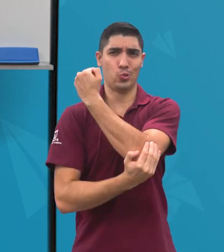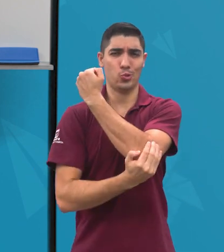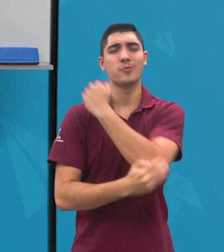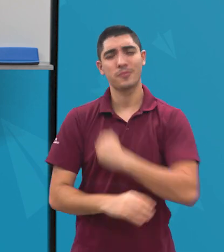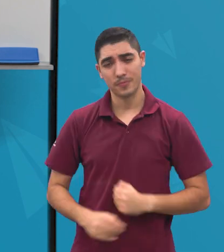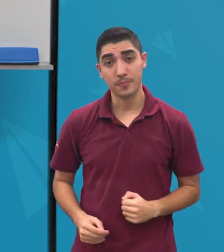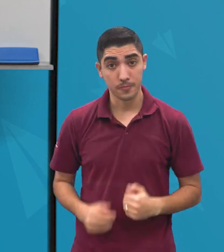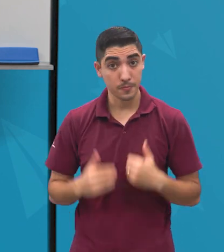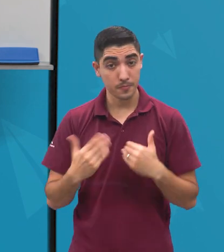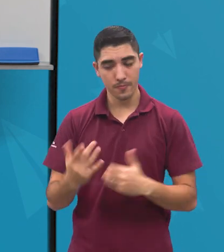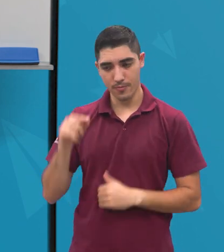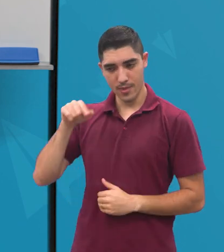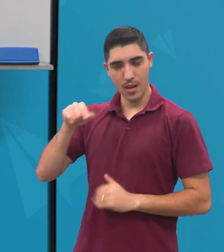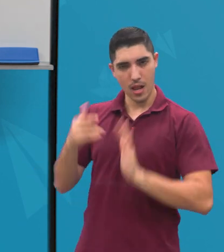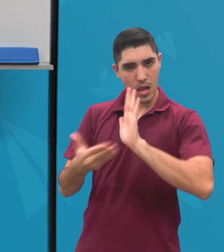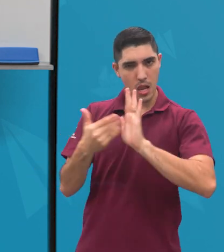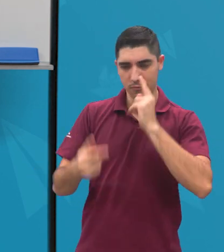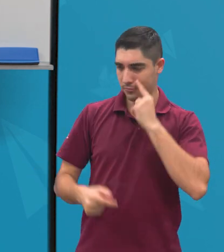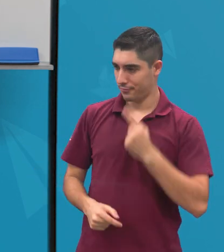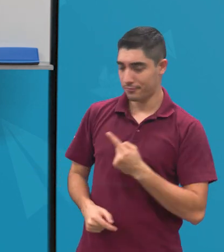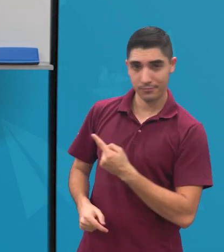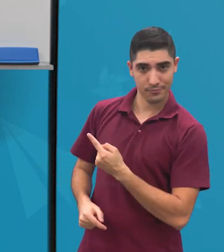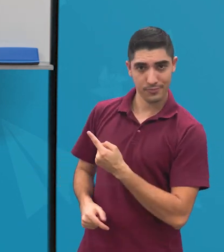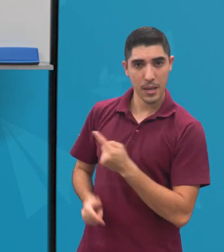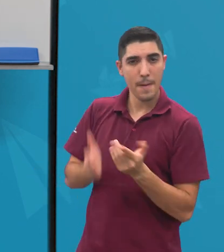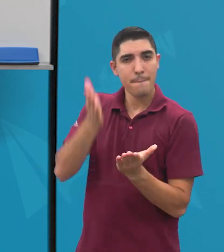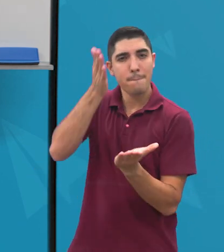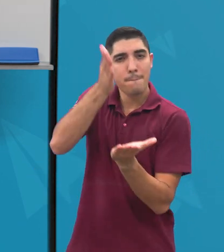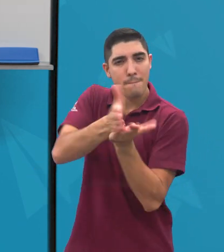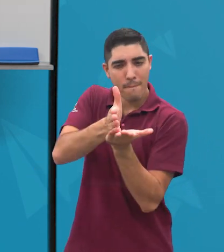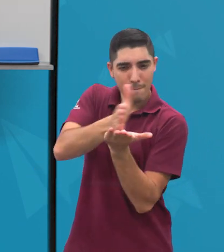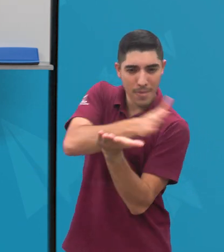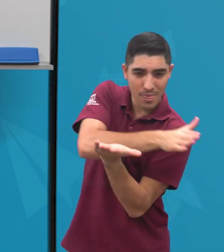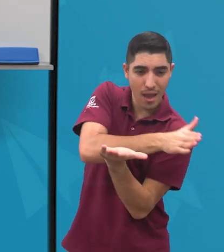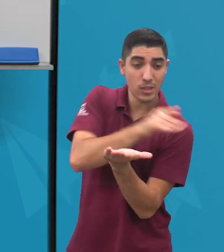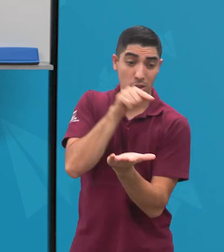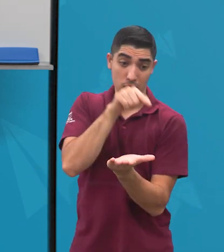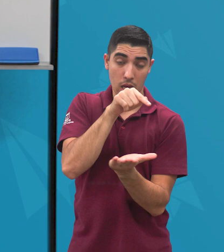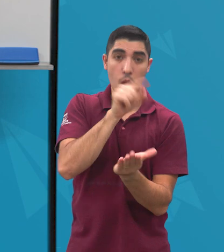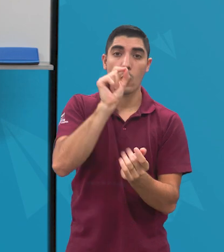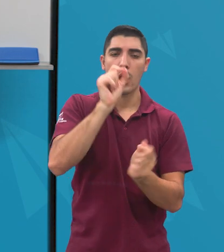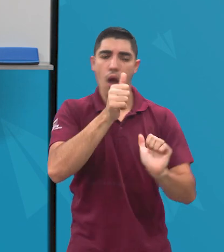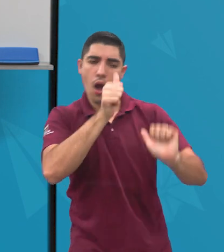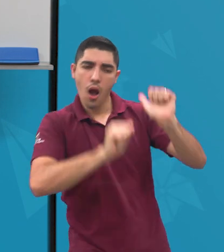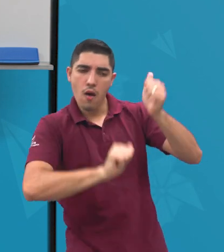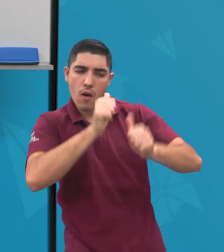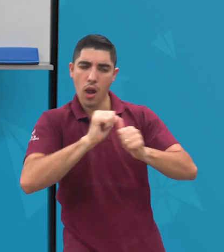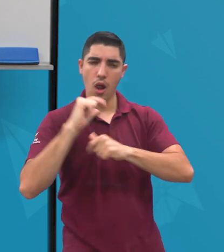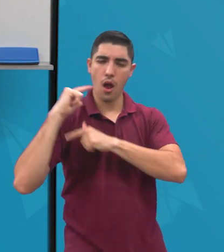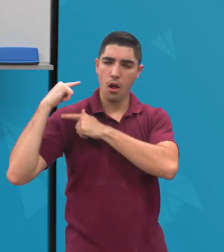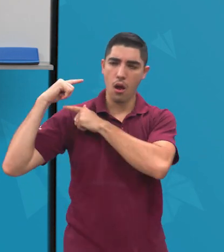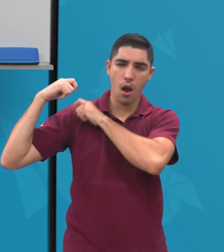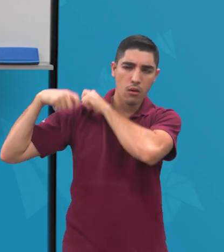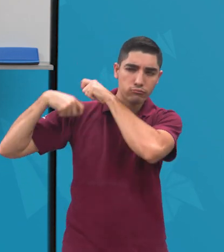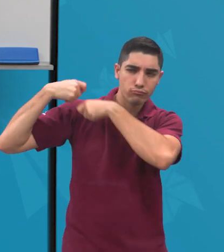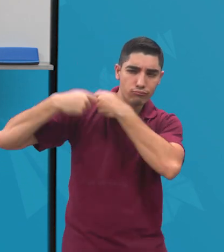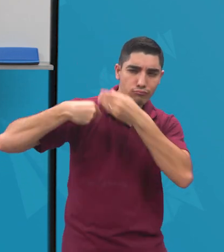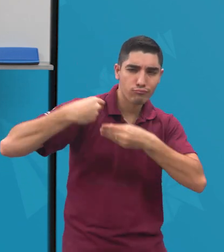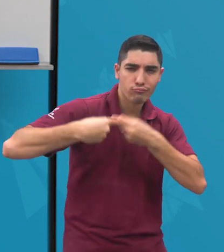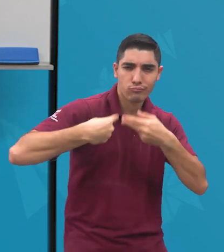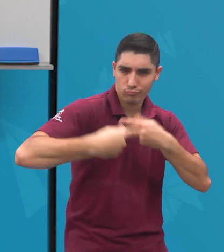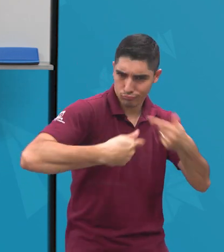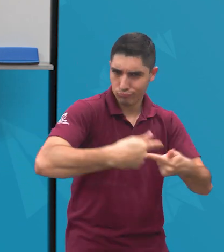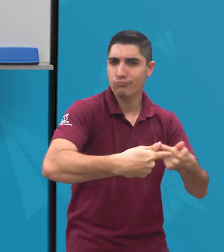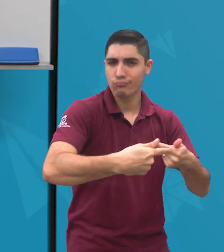essa parte do livro, que é mais ou menos metade, ela é a parte de análise antropológica, propriamente dita, e